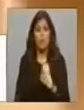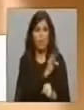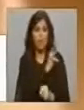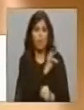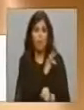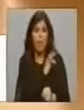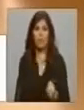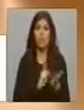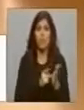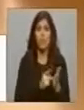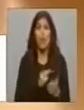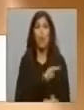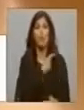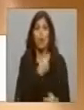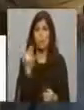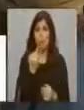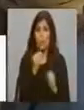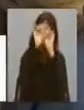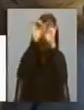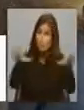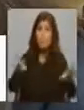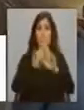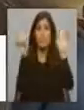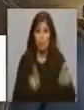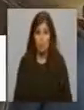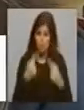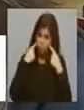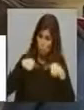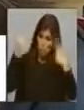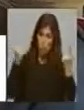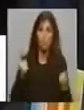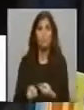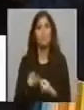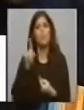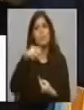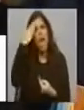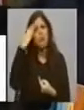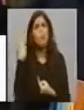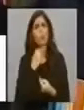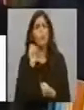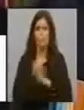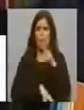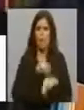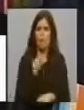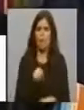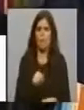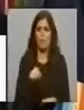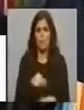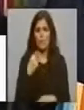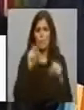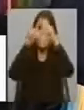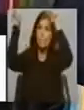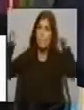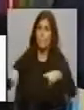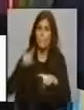a Universidade do Porto têm feito na área da internacionalização. E penso também que o Porto está na moda. Vocês aqui têm as placas onde vêm os números das